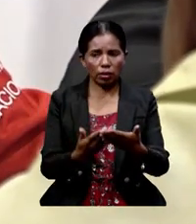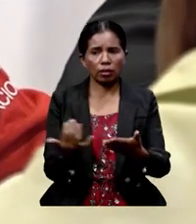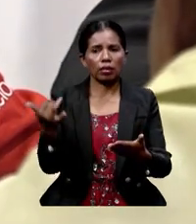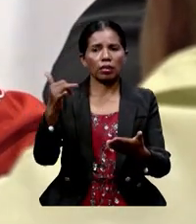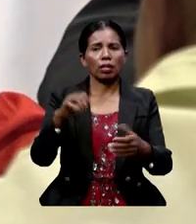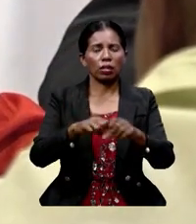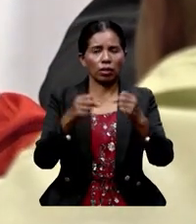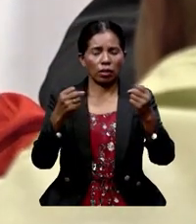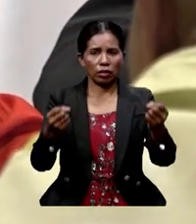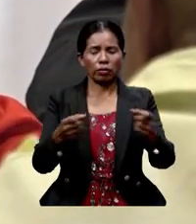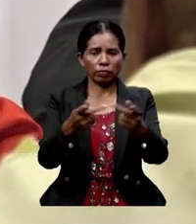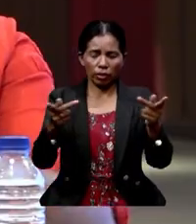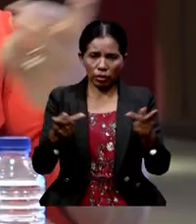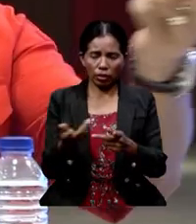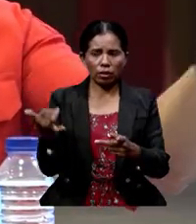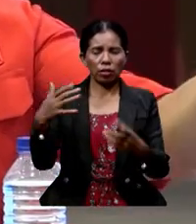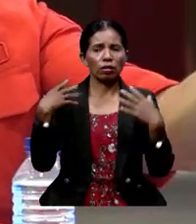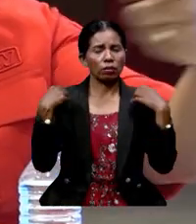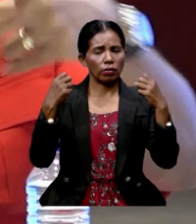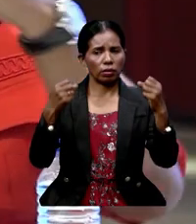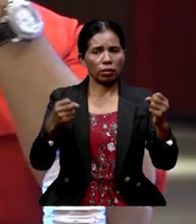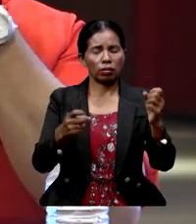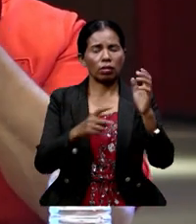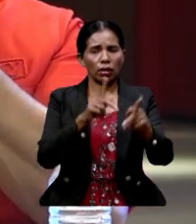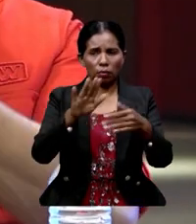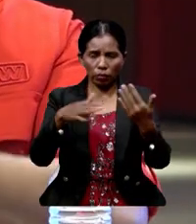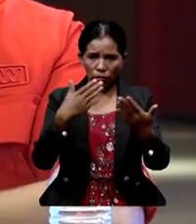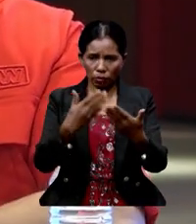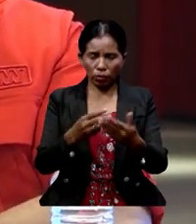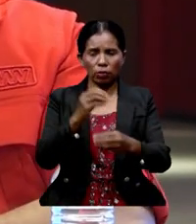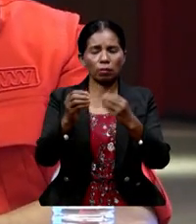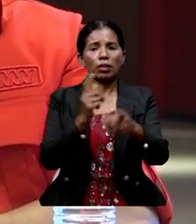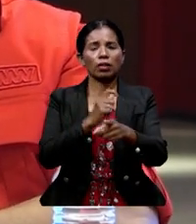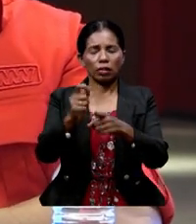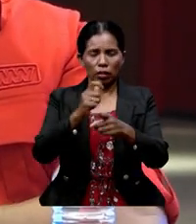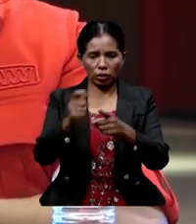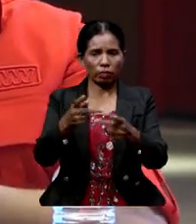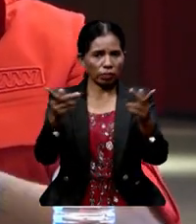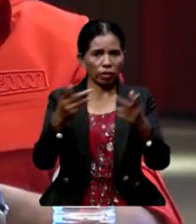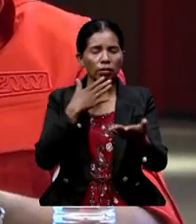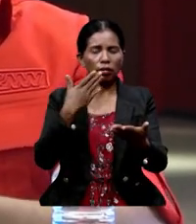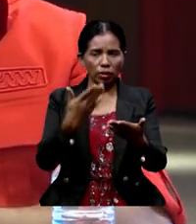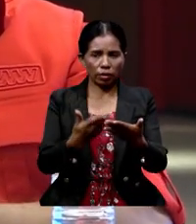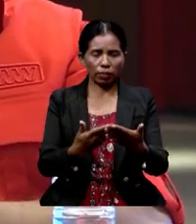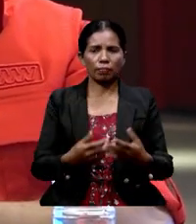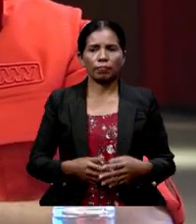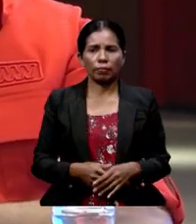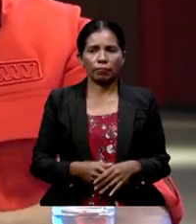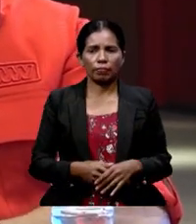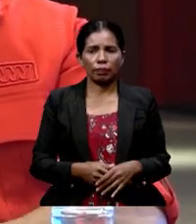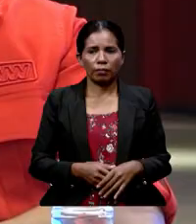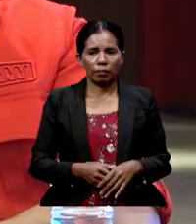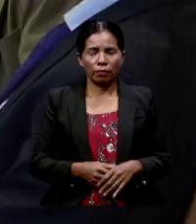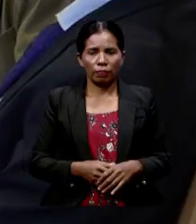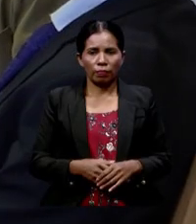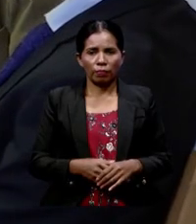estraga equilíbrio, não é a força a tu motiva a população com a prática ambiental deve sustentável, Liutan.